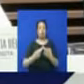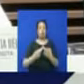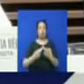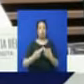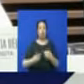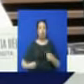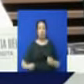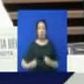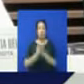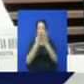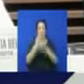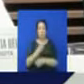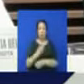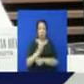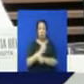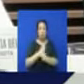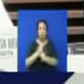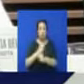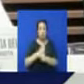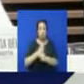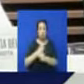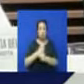é um marco. Um marco de uma